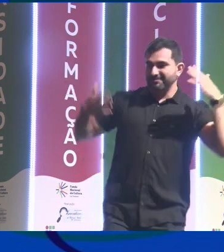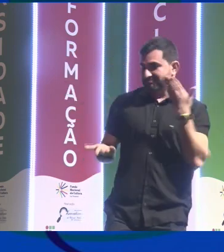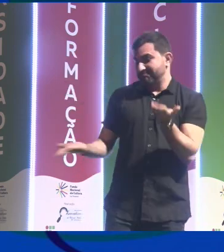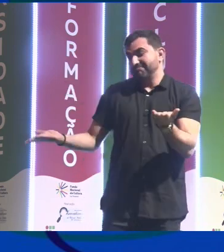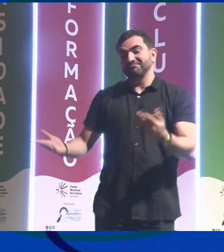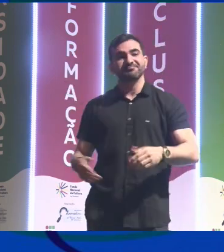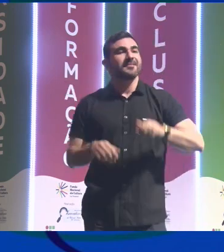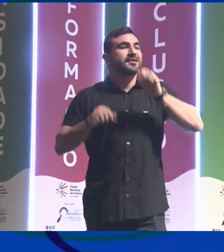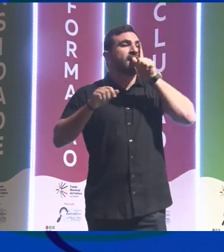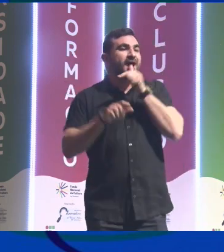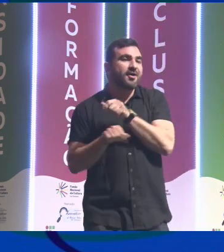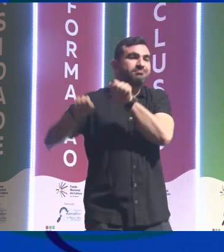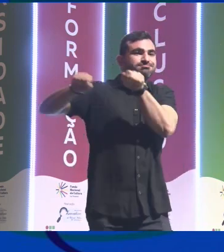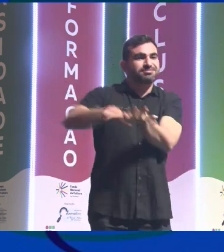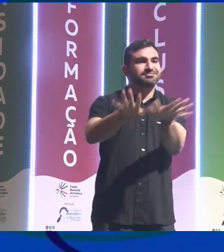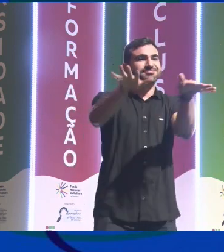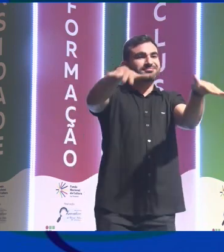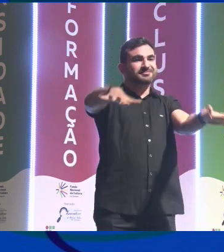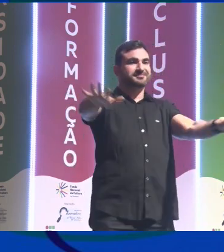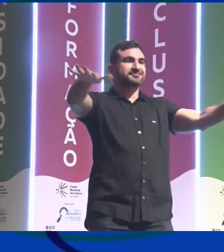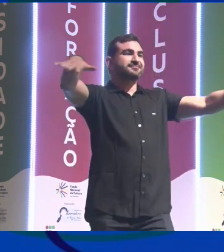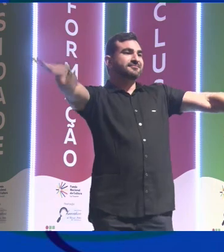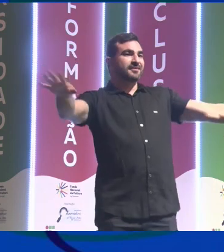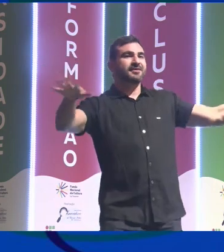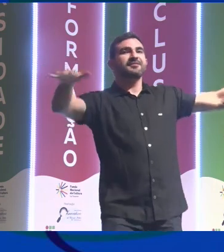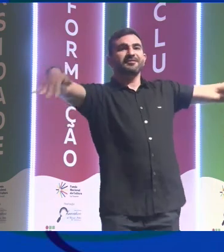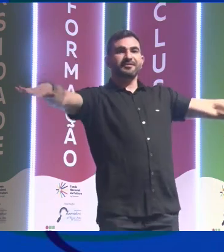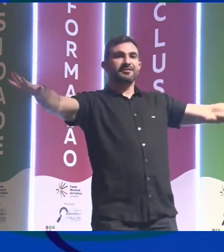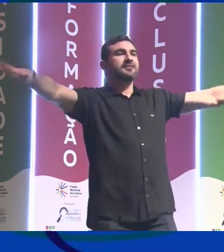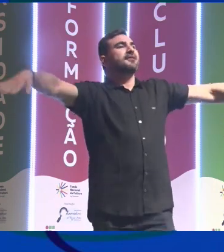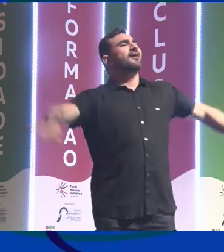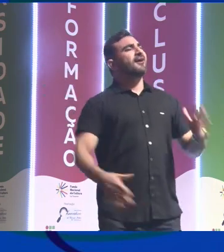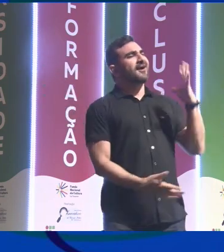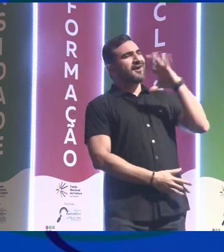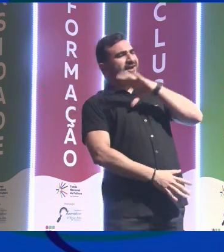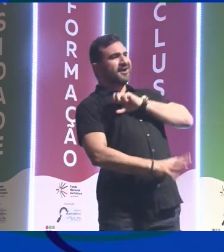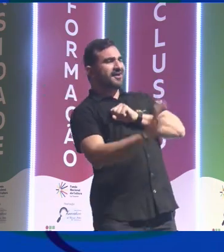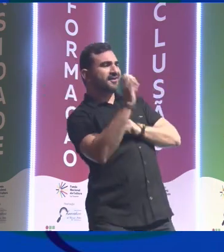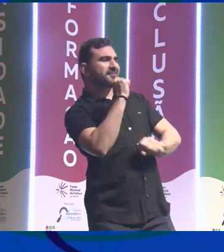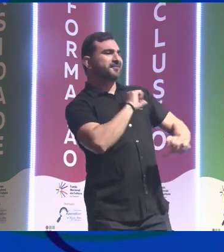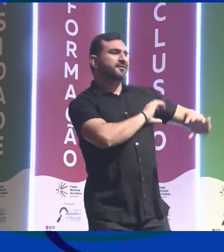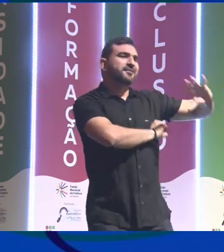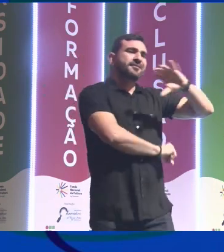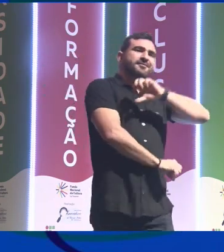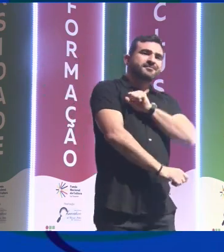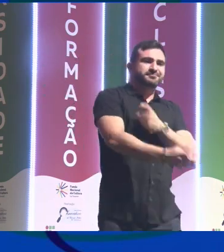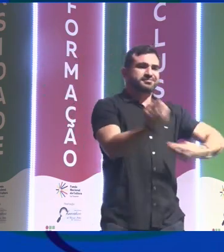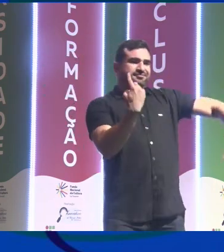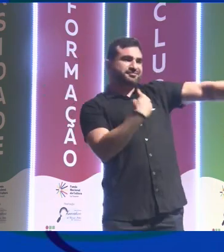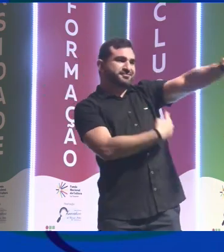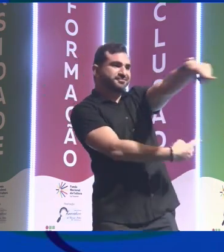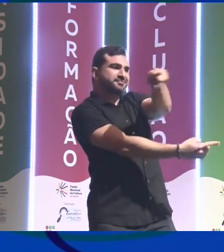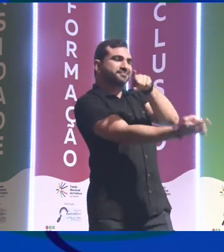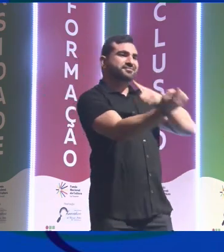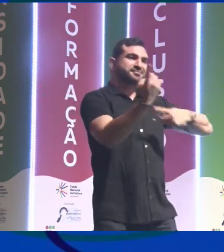Água nova brotando e a gente se amando